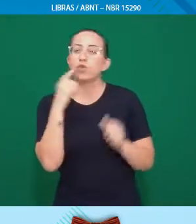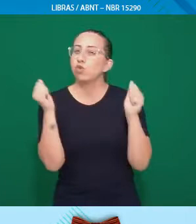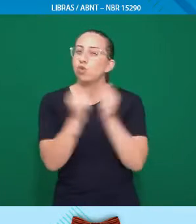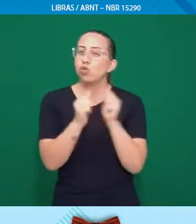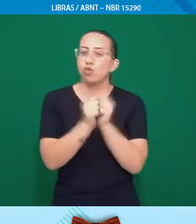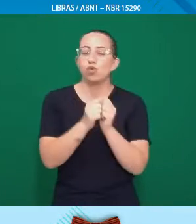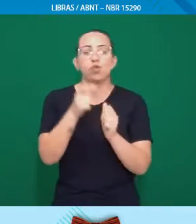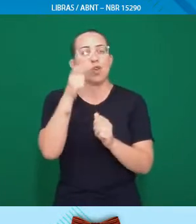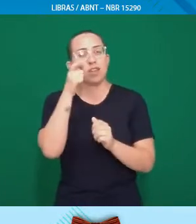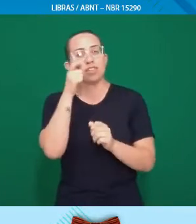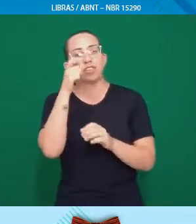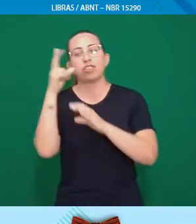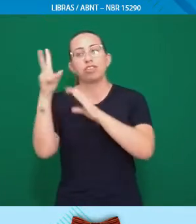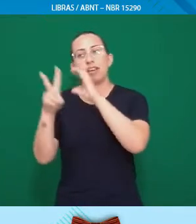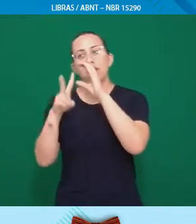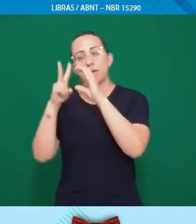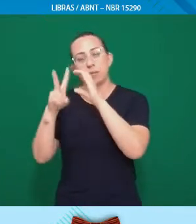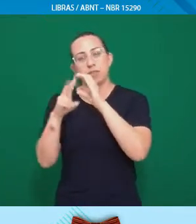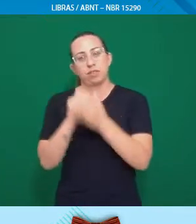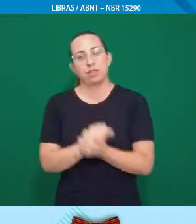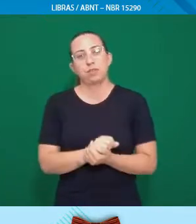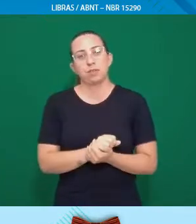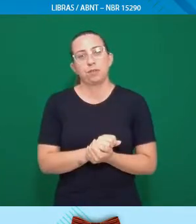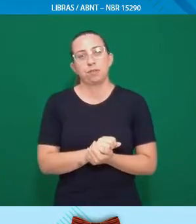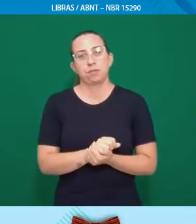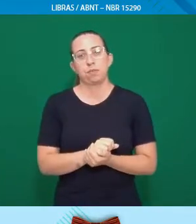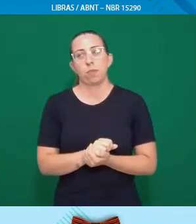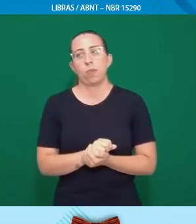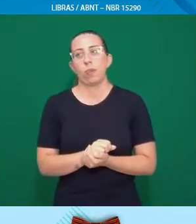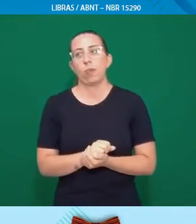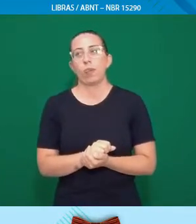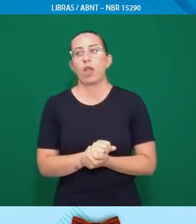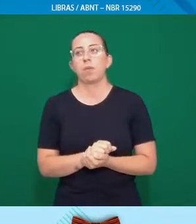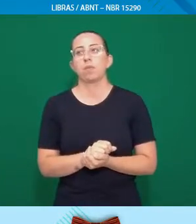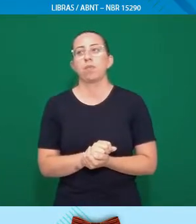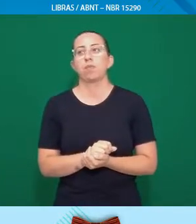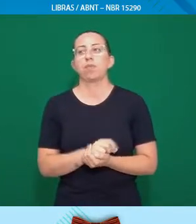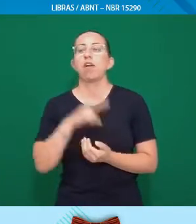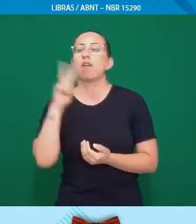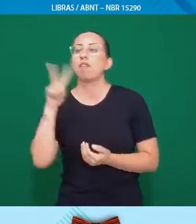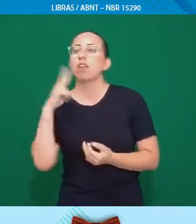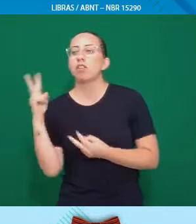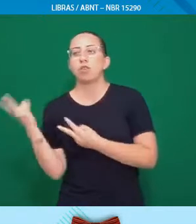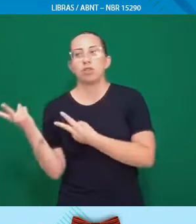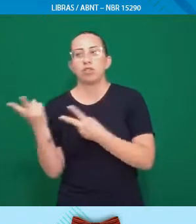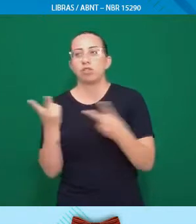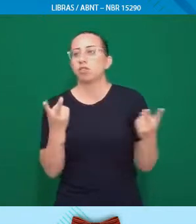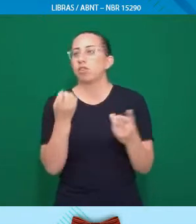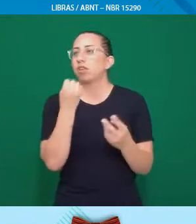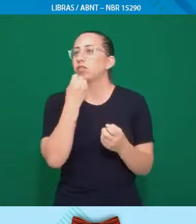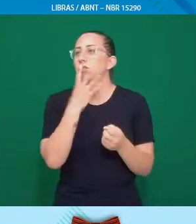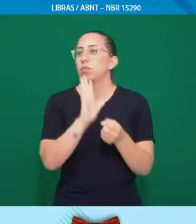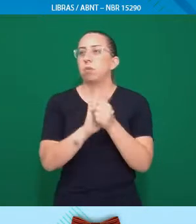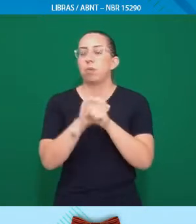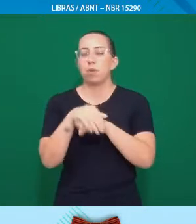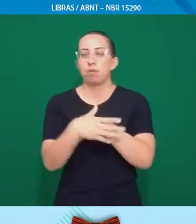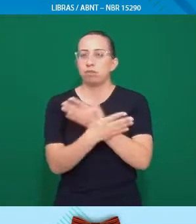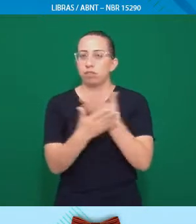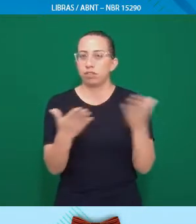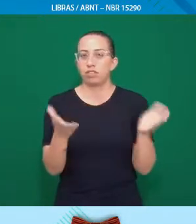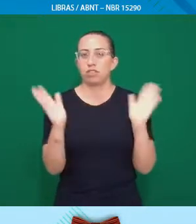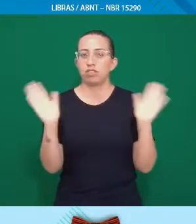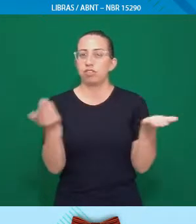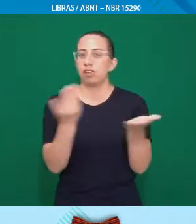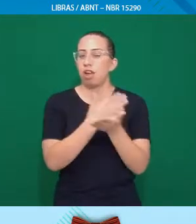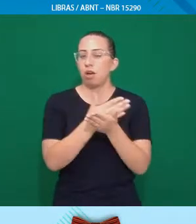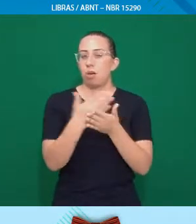Olá senhores vereadores convidados Boa noite a todos estamos